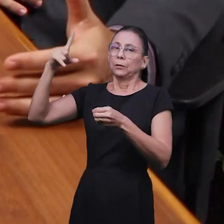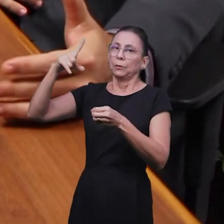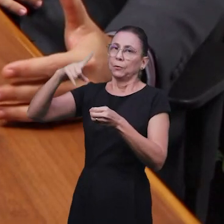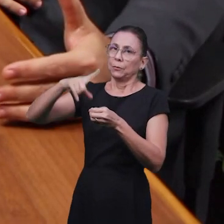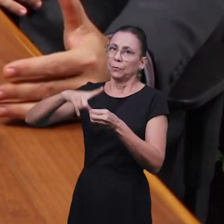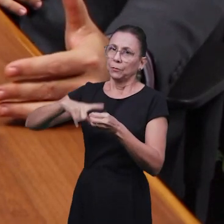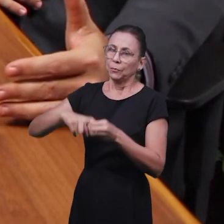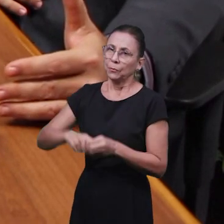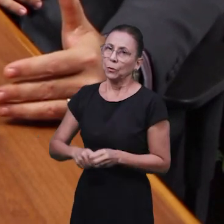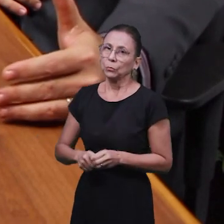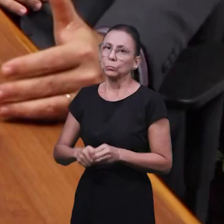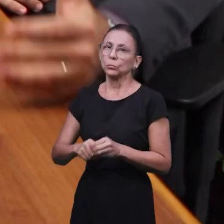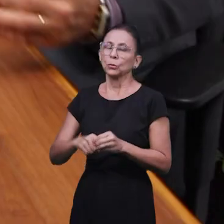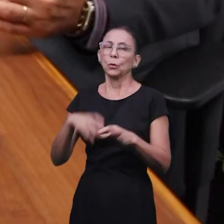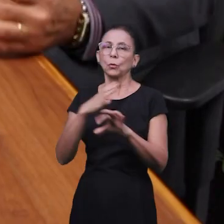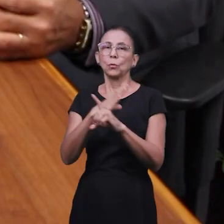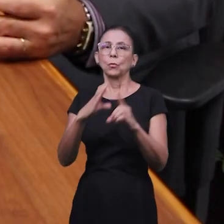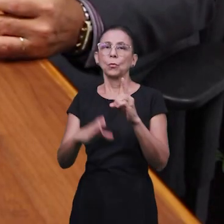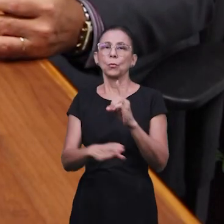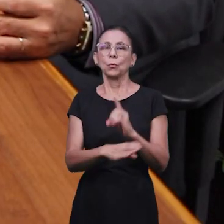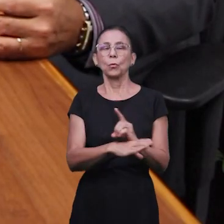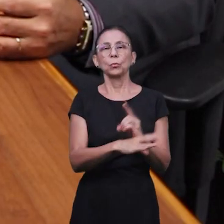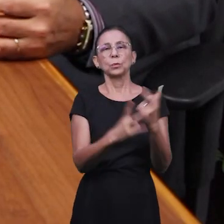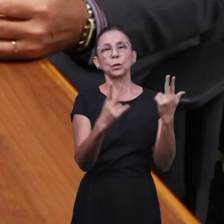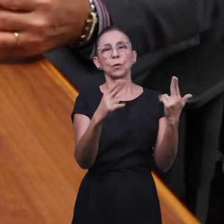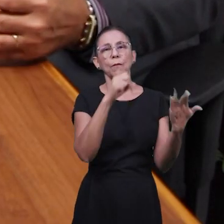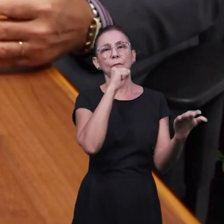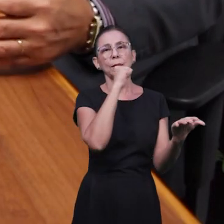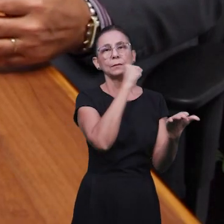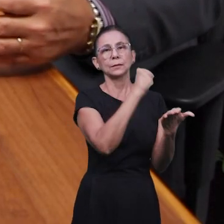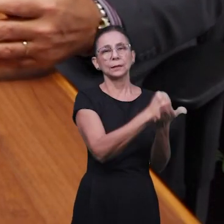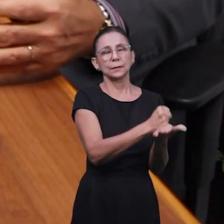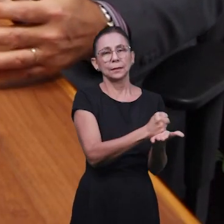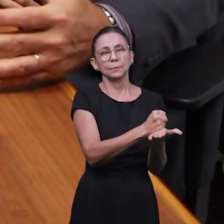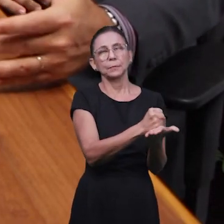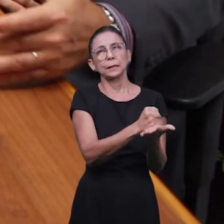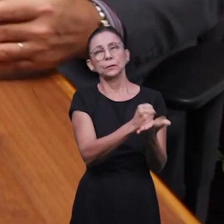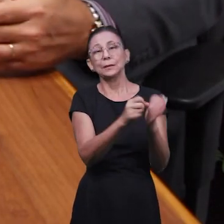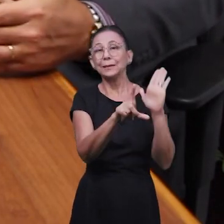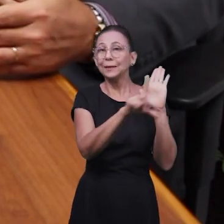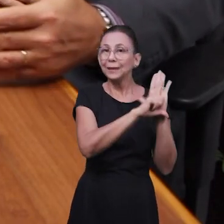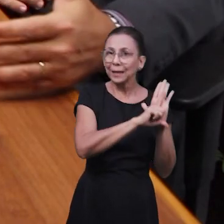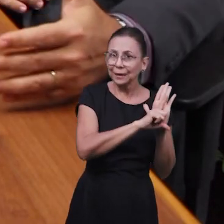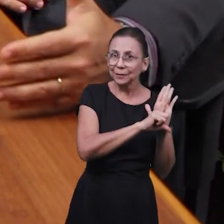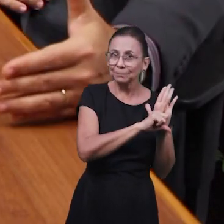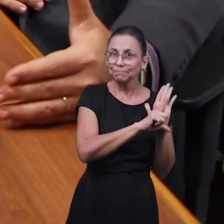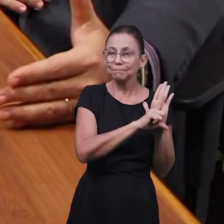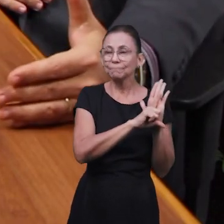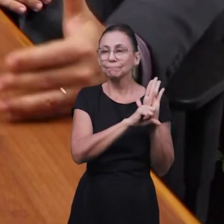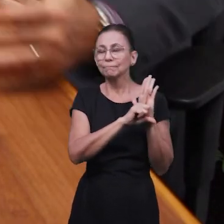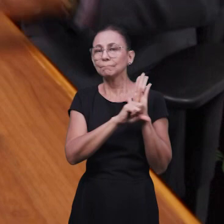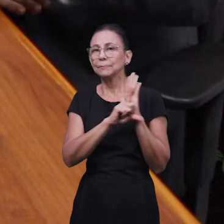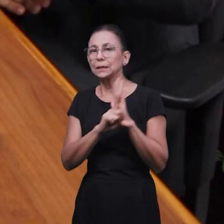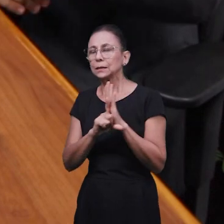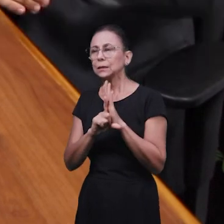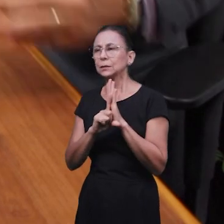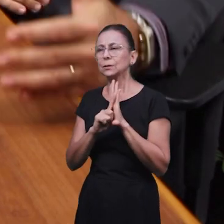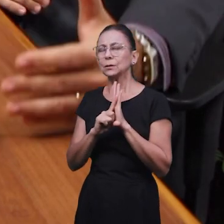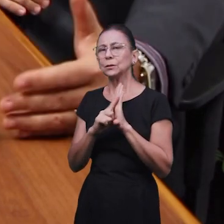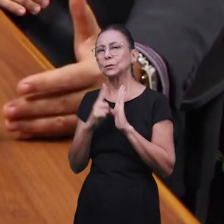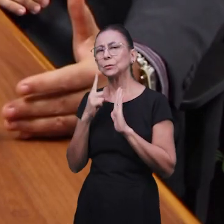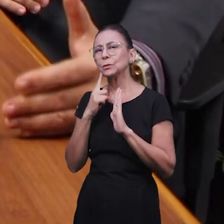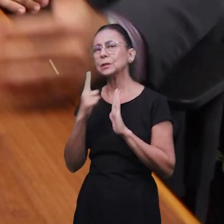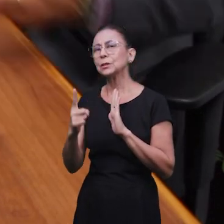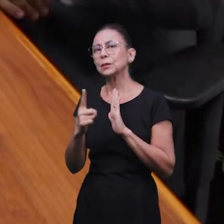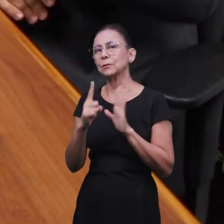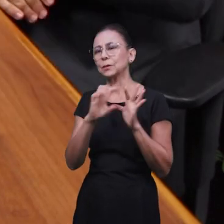maneira anterior do culto. A gente pode dizer, porque quando a gente vê o contexto do projeto de Deus desde o